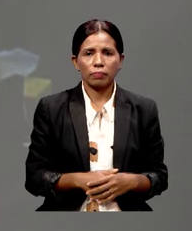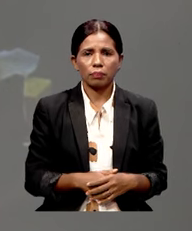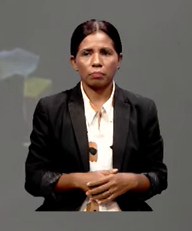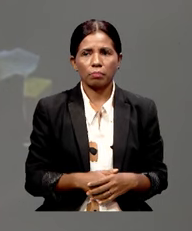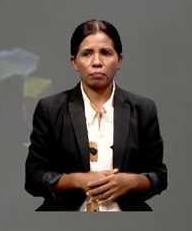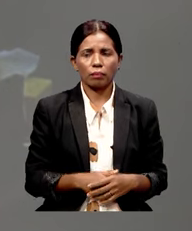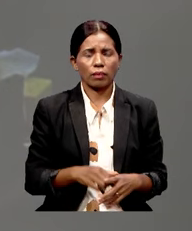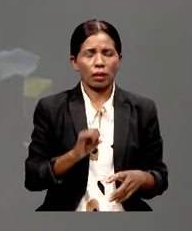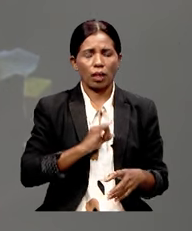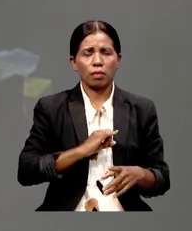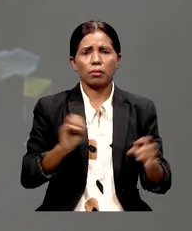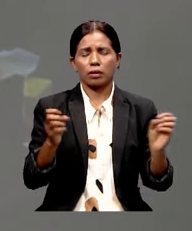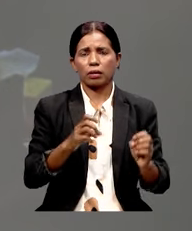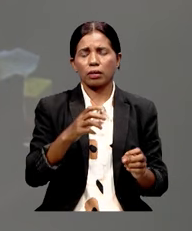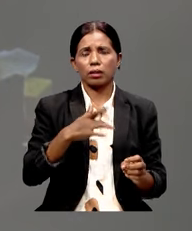alguns lamenta tamba